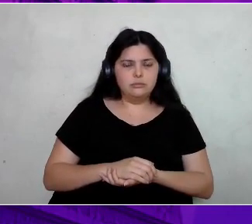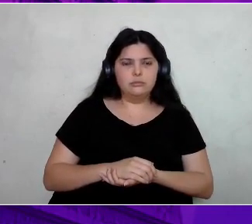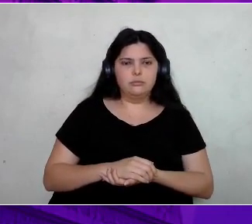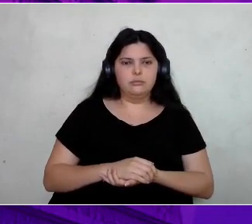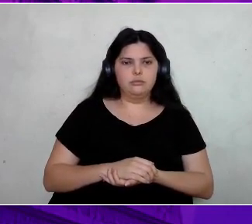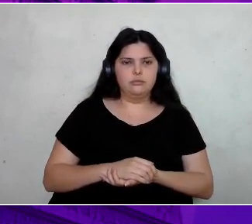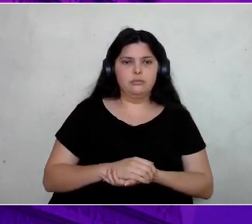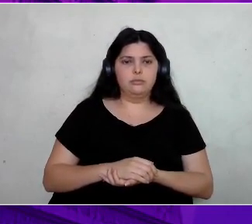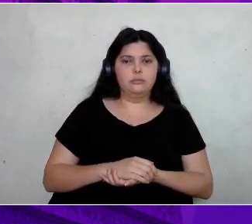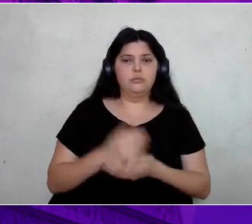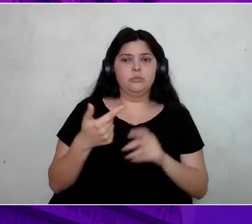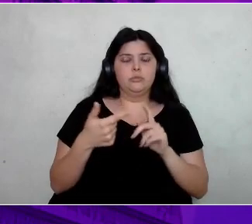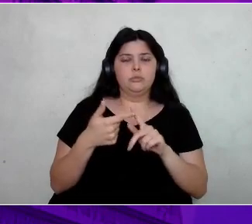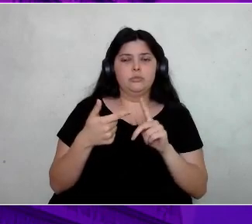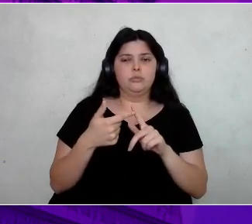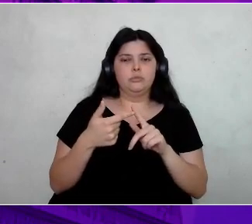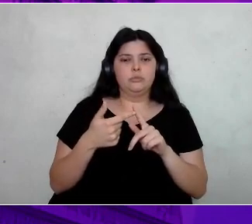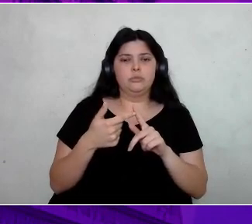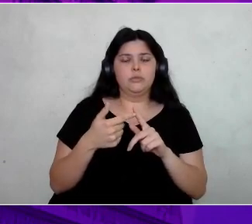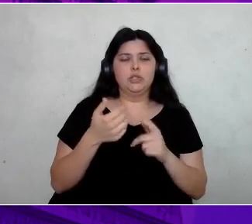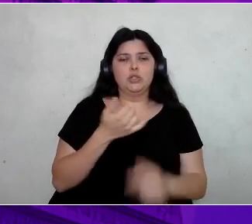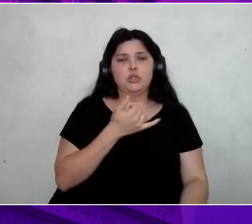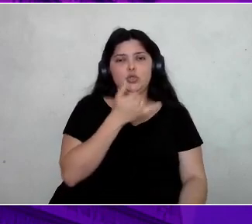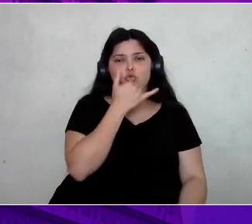Outra perdão, antes da outra.